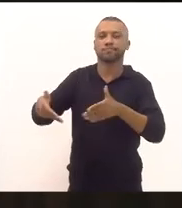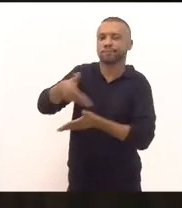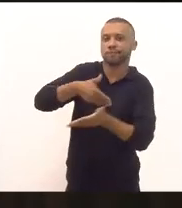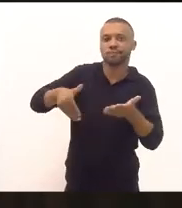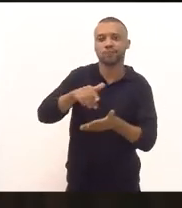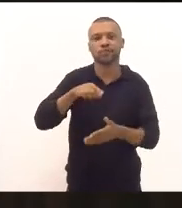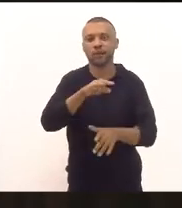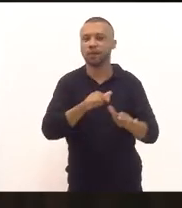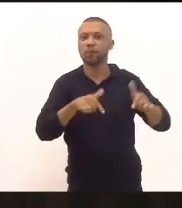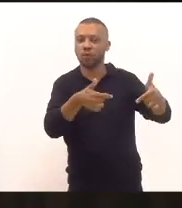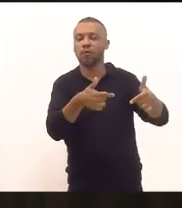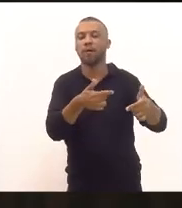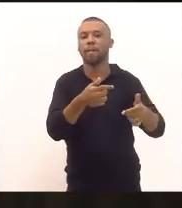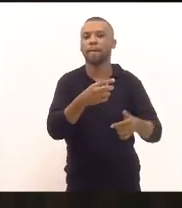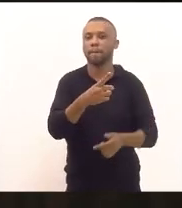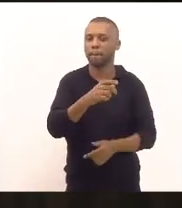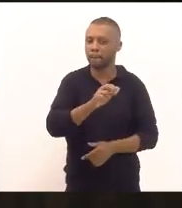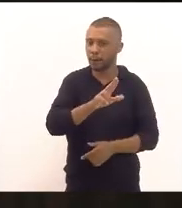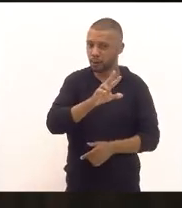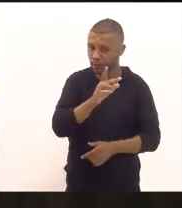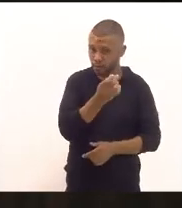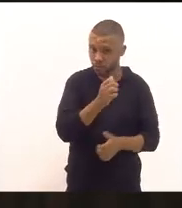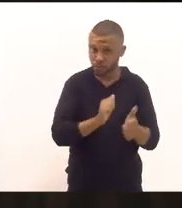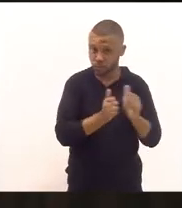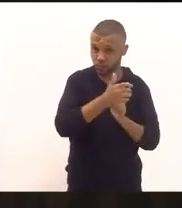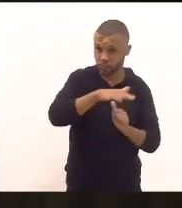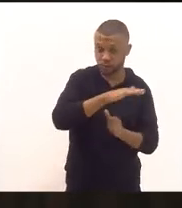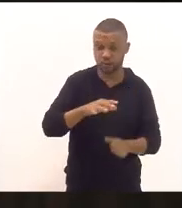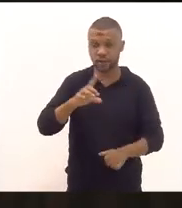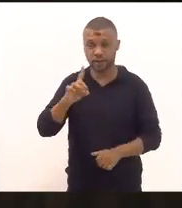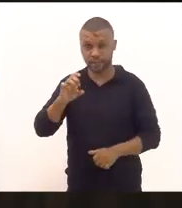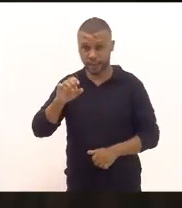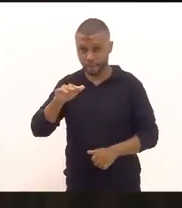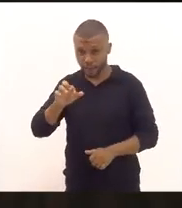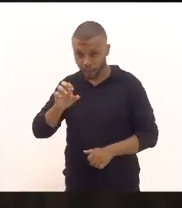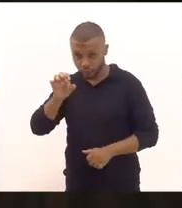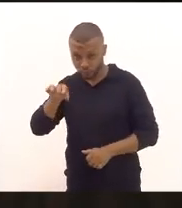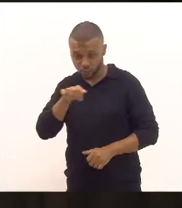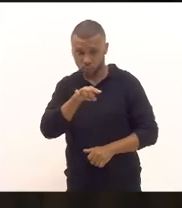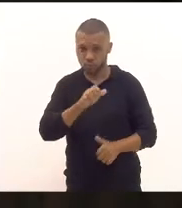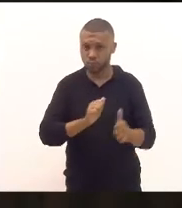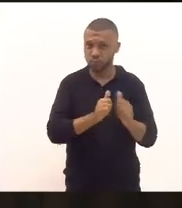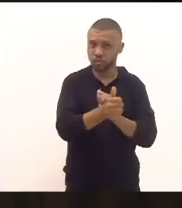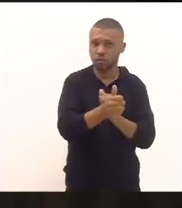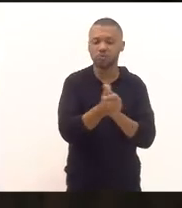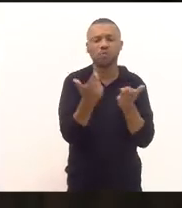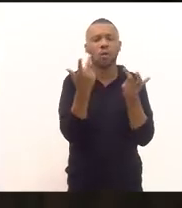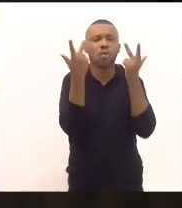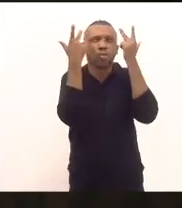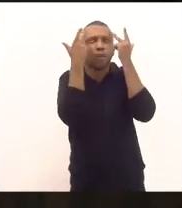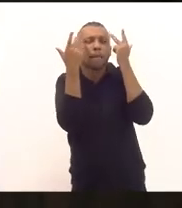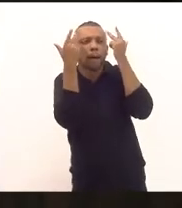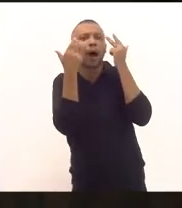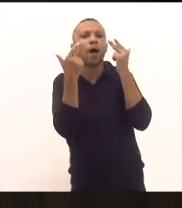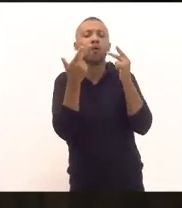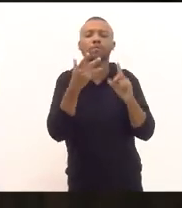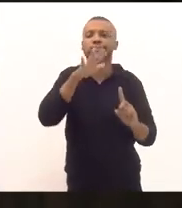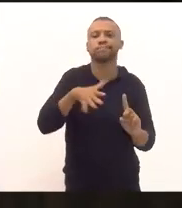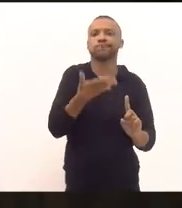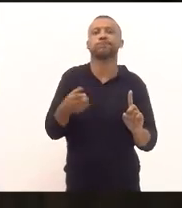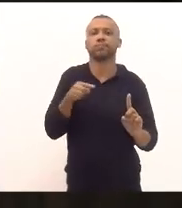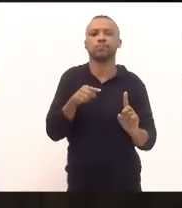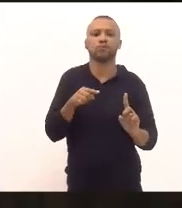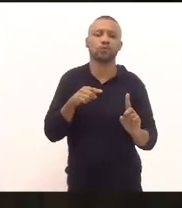fizeram Paulinho e de Emerson no futebol um lugar tão comum entre os nossos homenageados